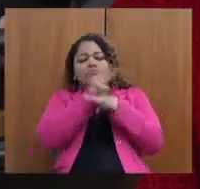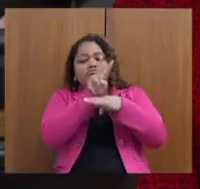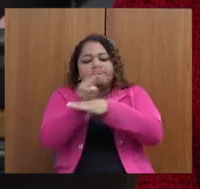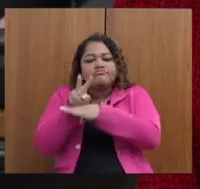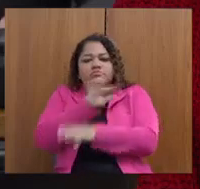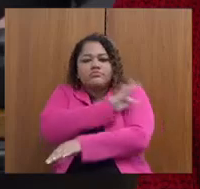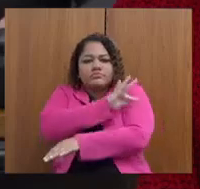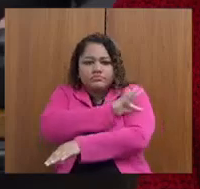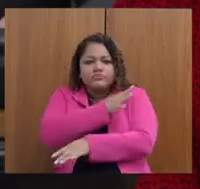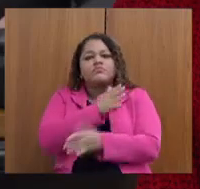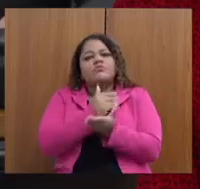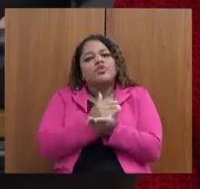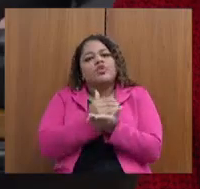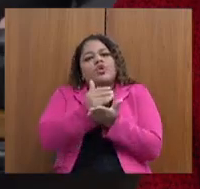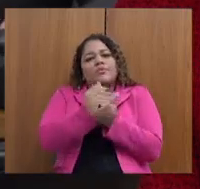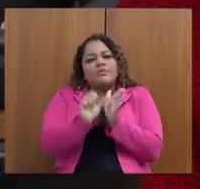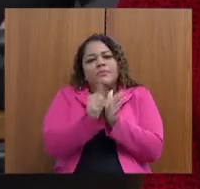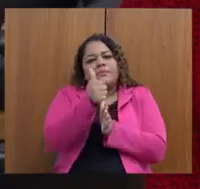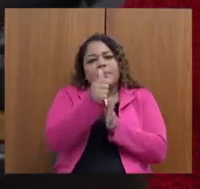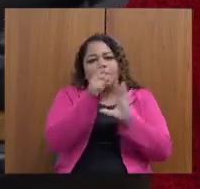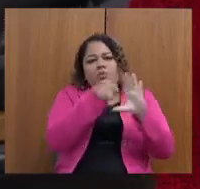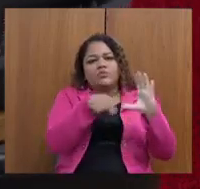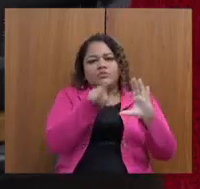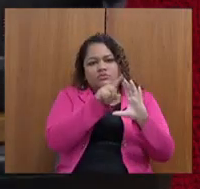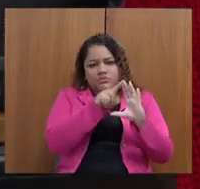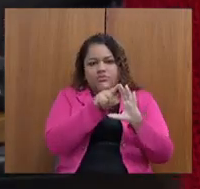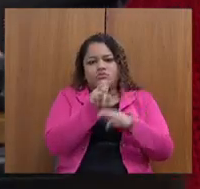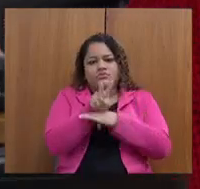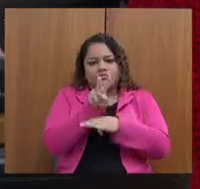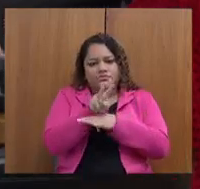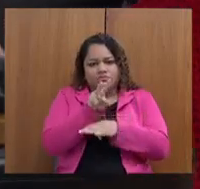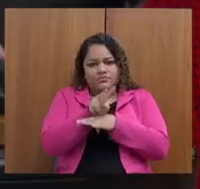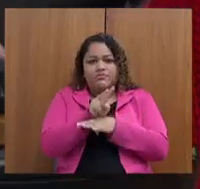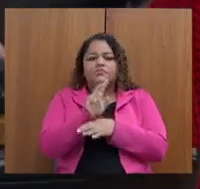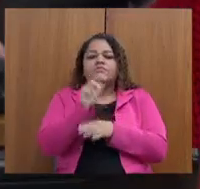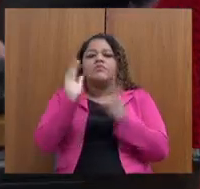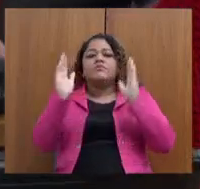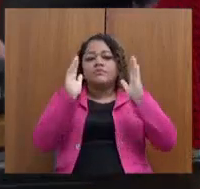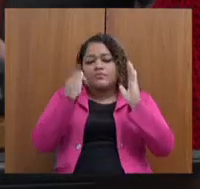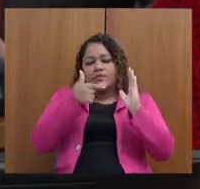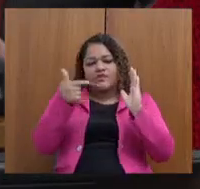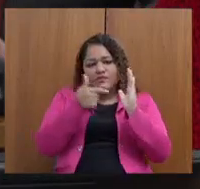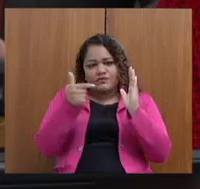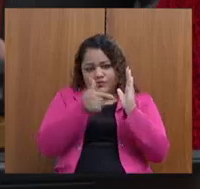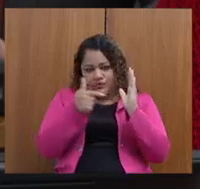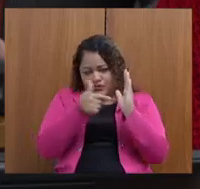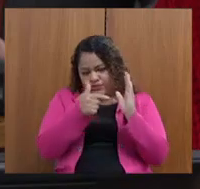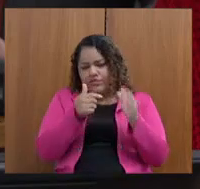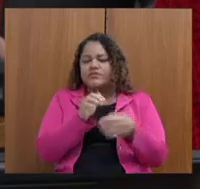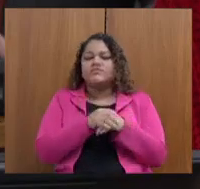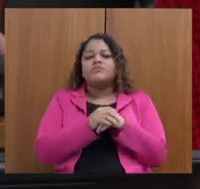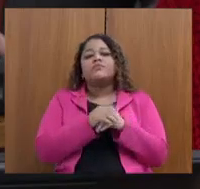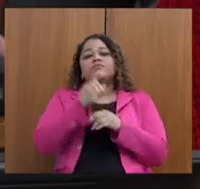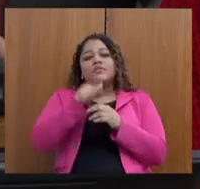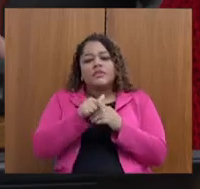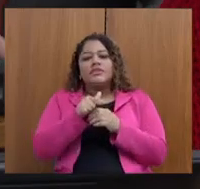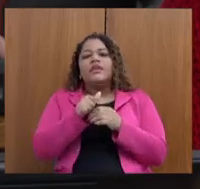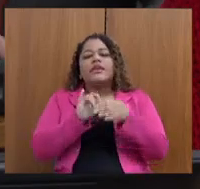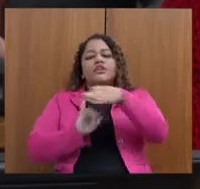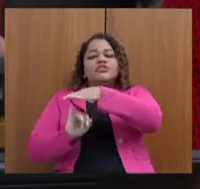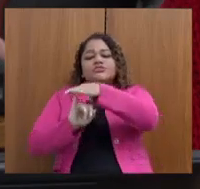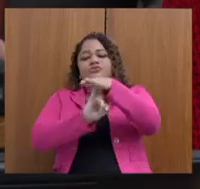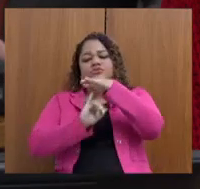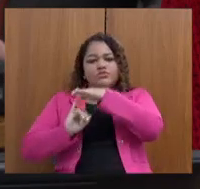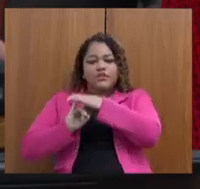prestação de contas da vigésima legislatura processo de qual dirigente de órgãos e entidade da administração pública Estadual